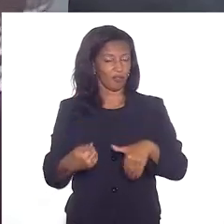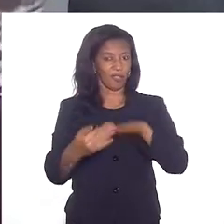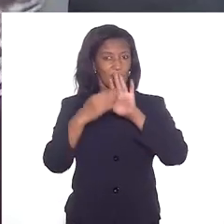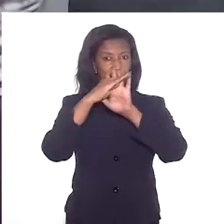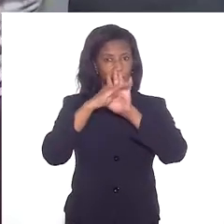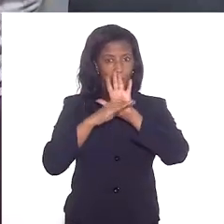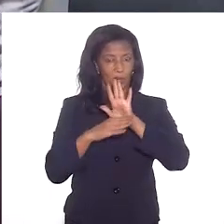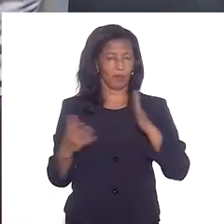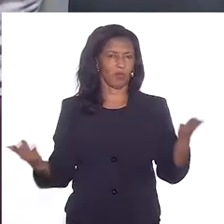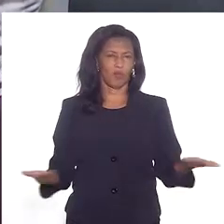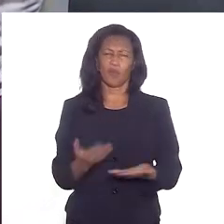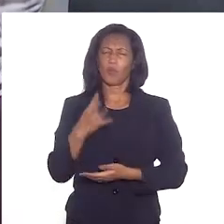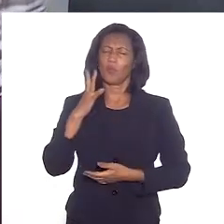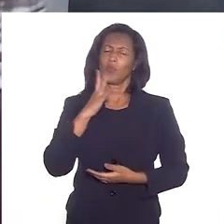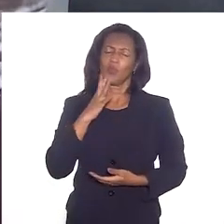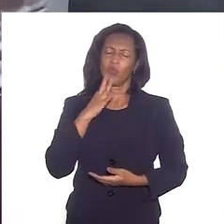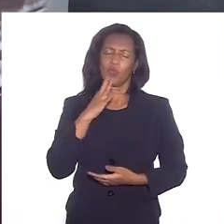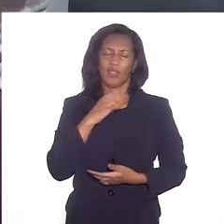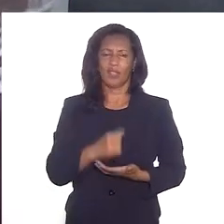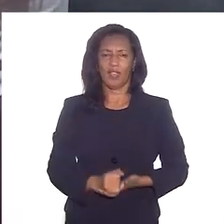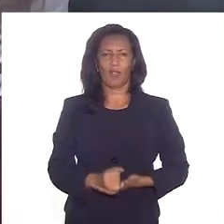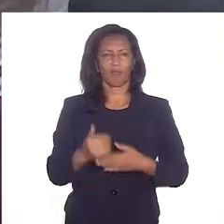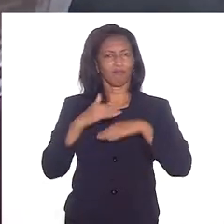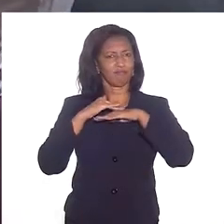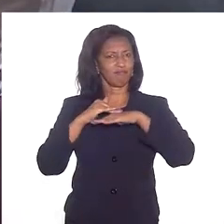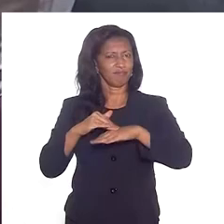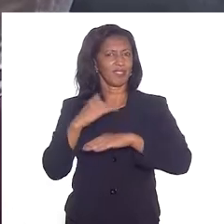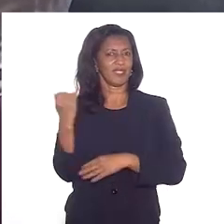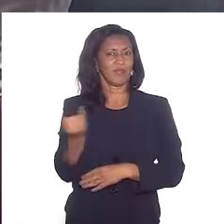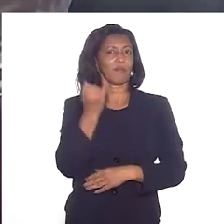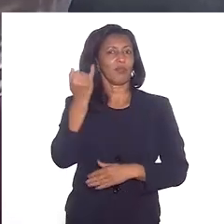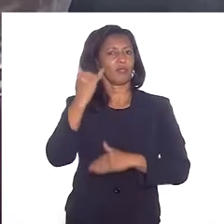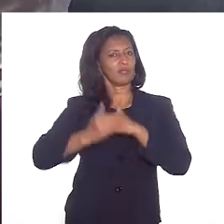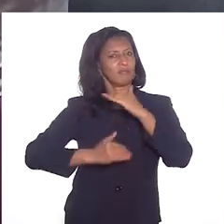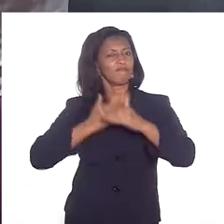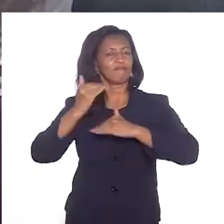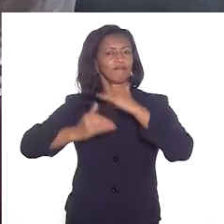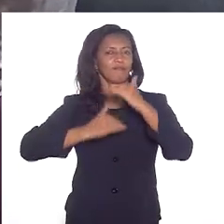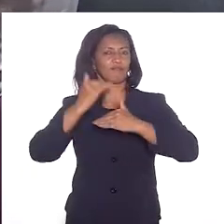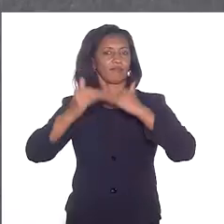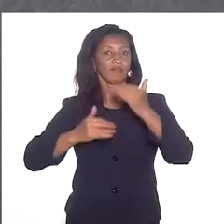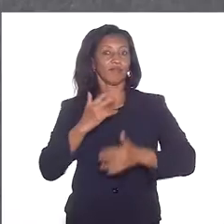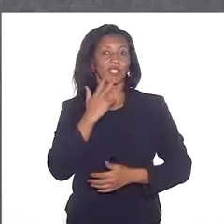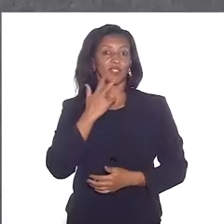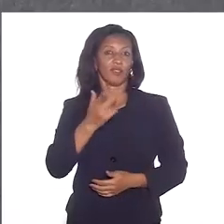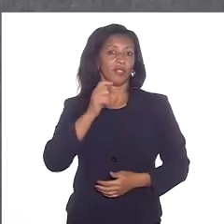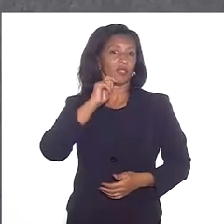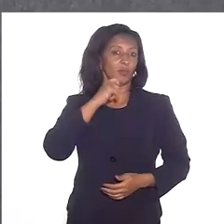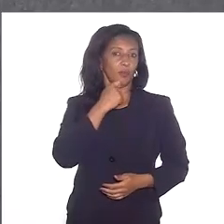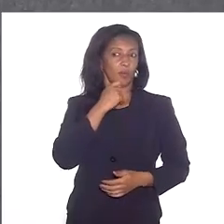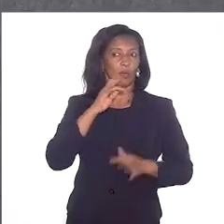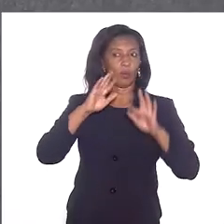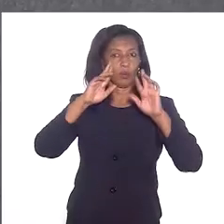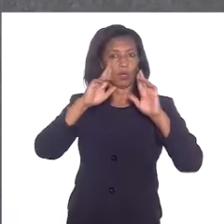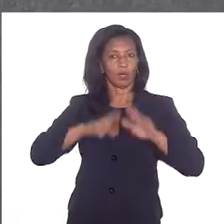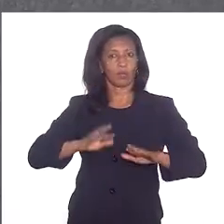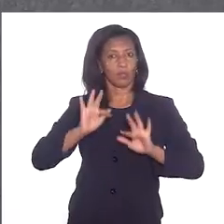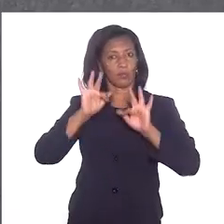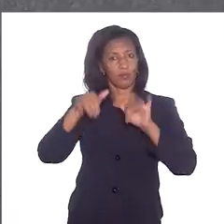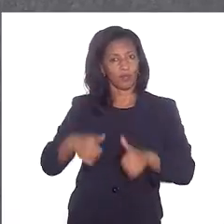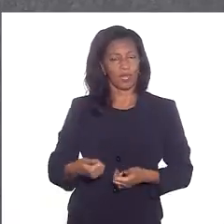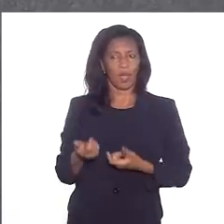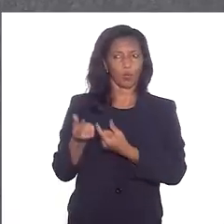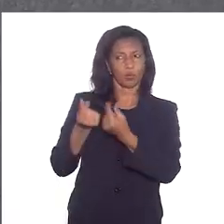chegando ao fim do nosso programa de hoje. Foi muito legal perceber com vocês essa importância do processo, né? A gente fala do pão, do